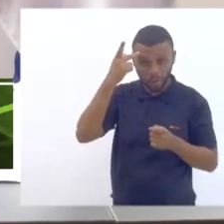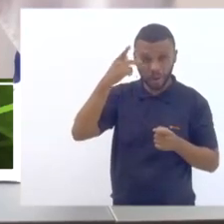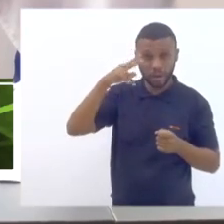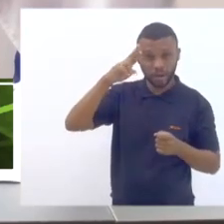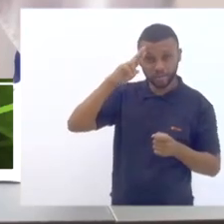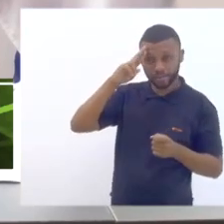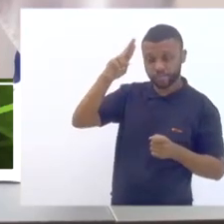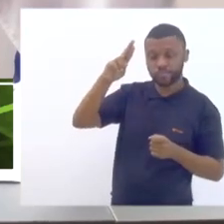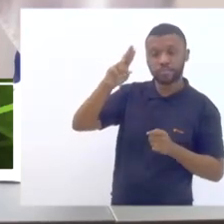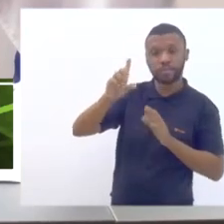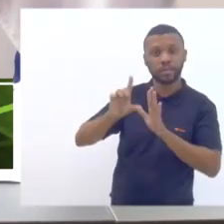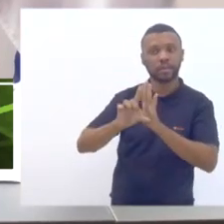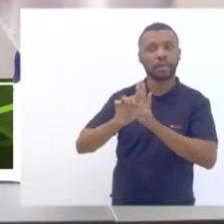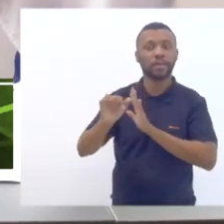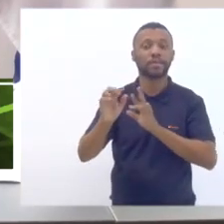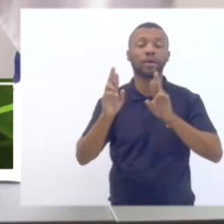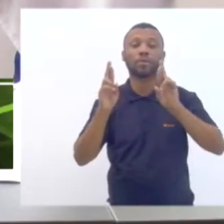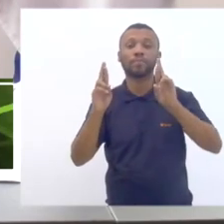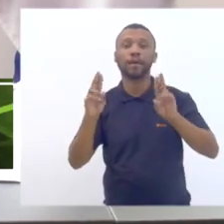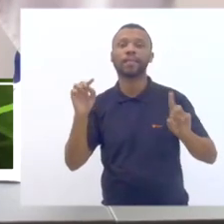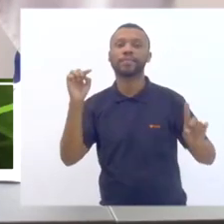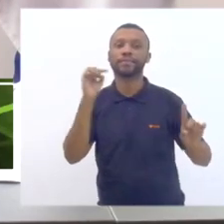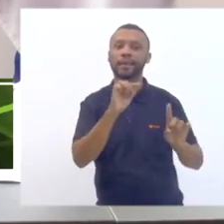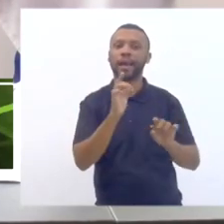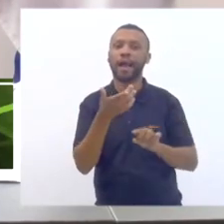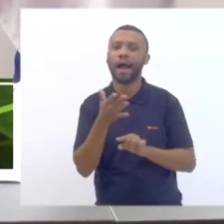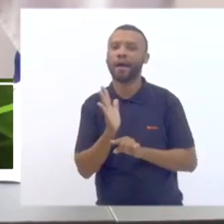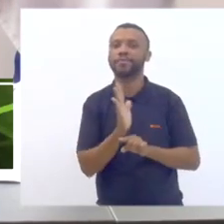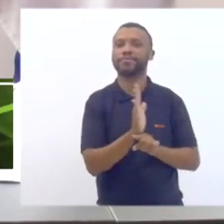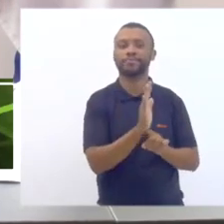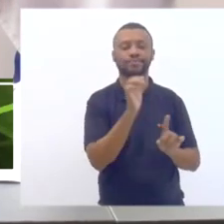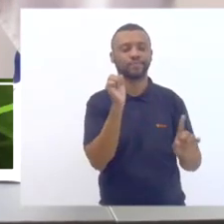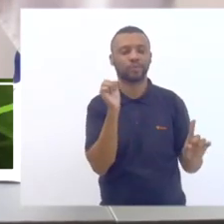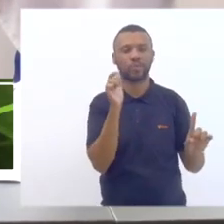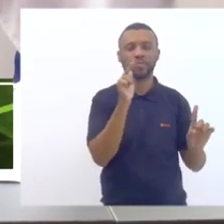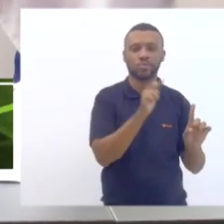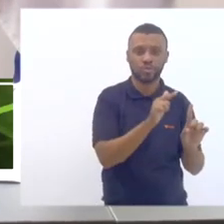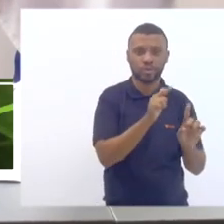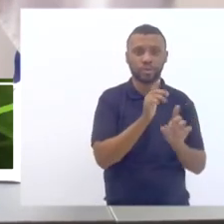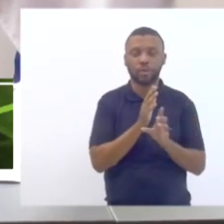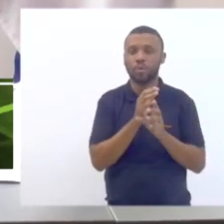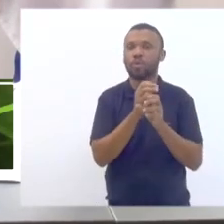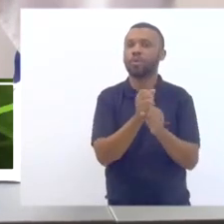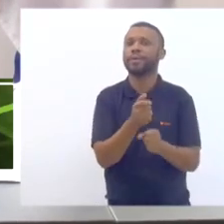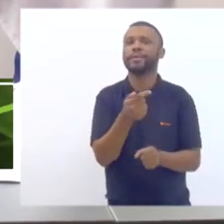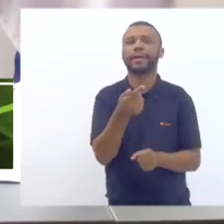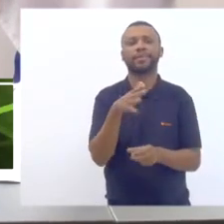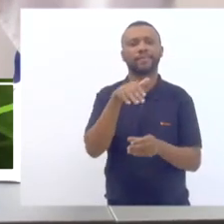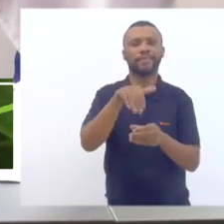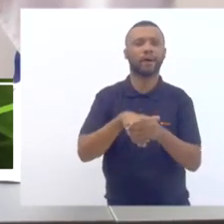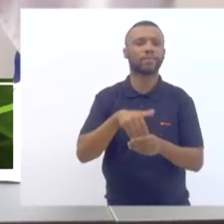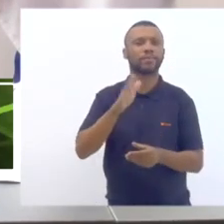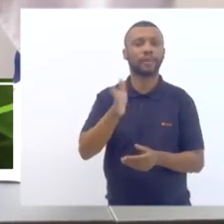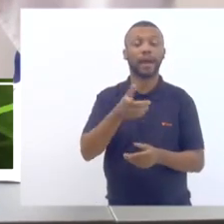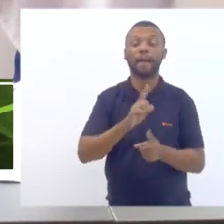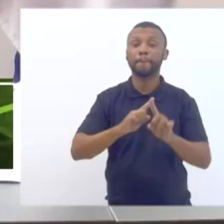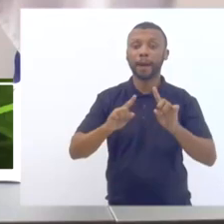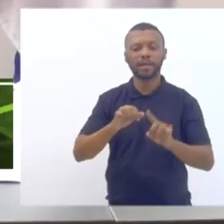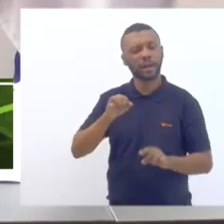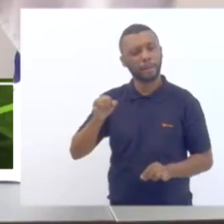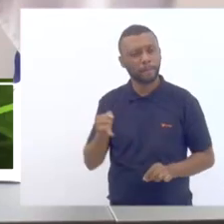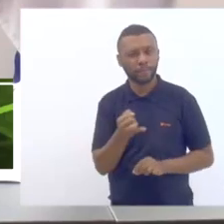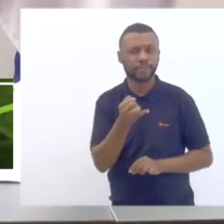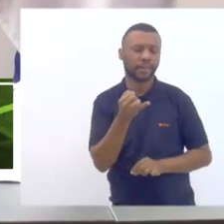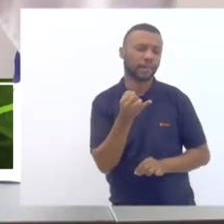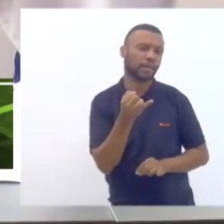que espero que inspire o novo presidente, que já está com 7 votos. Mas, em cortesia, se não vai